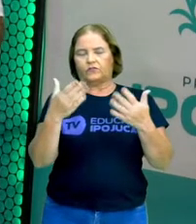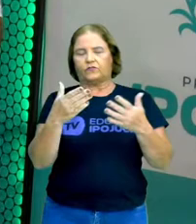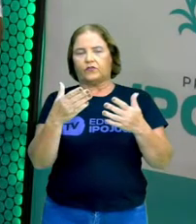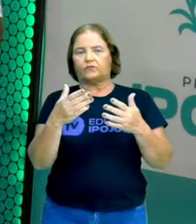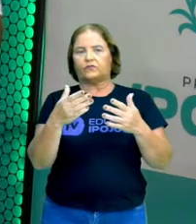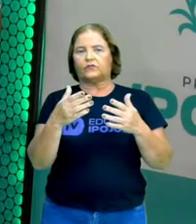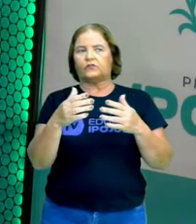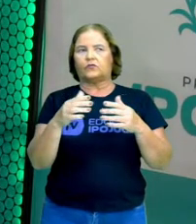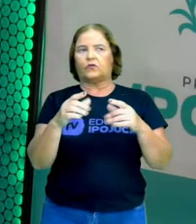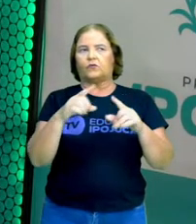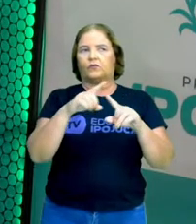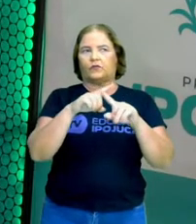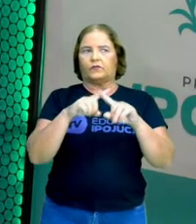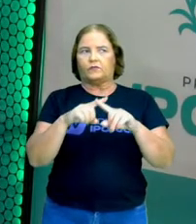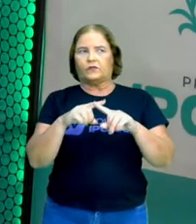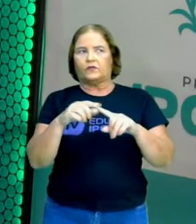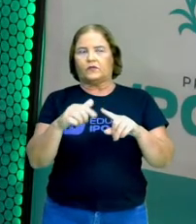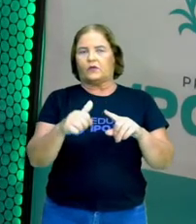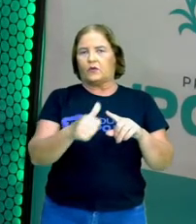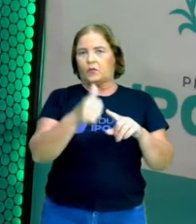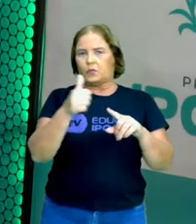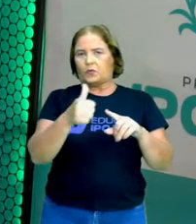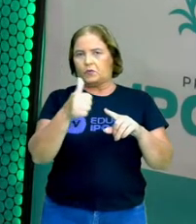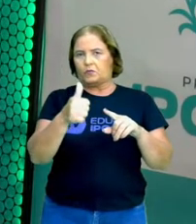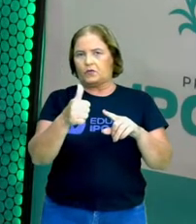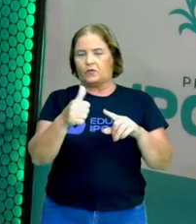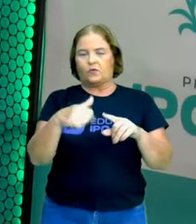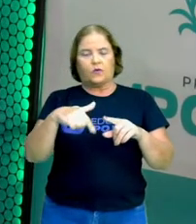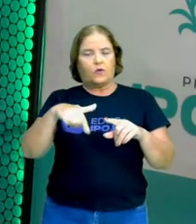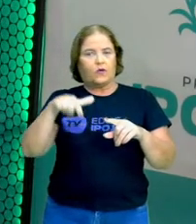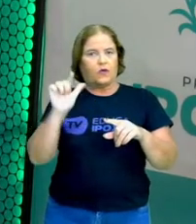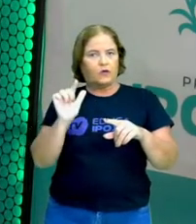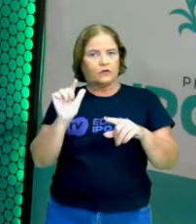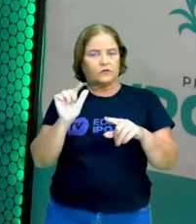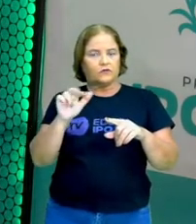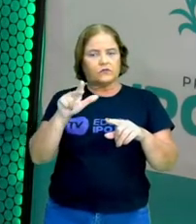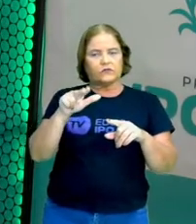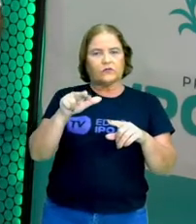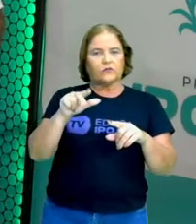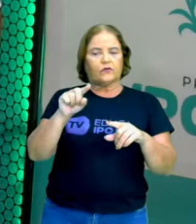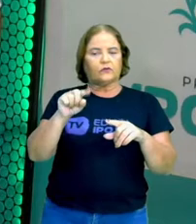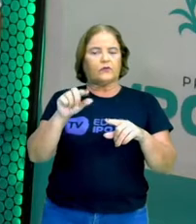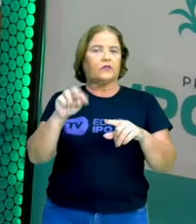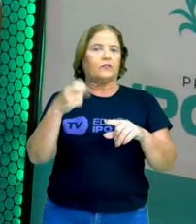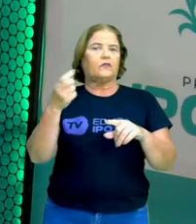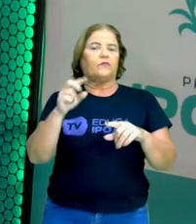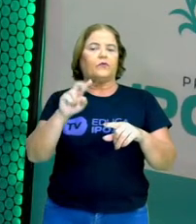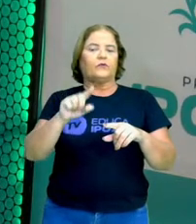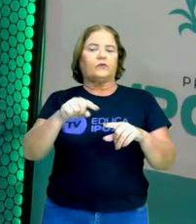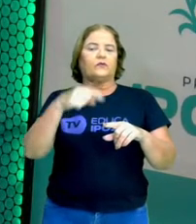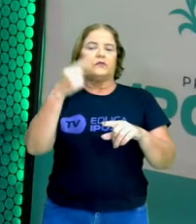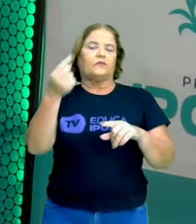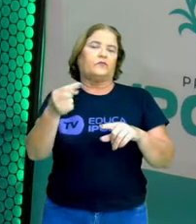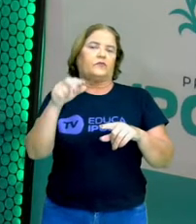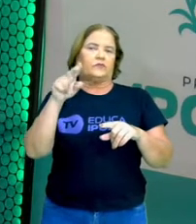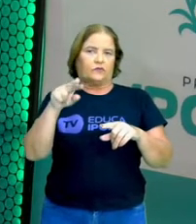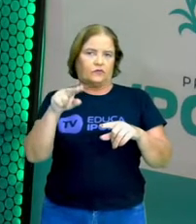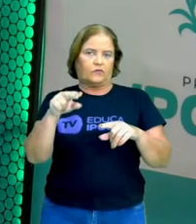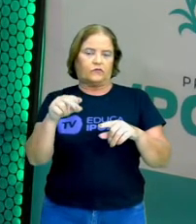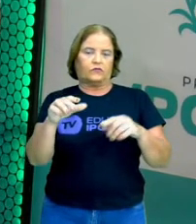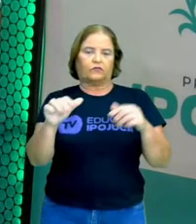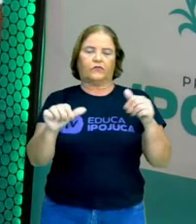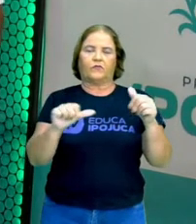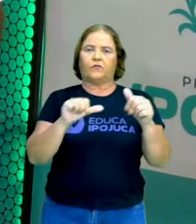antes da igualdade, segundo membro depois da igualdade, vamos multiplicar os dois membros